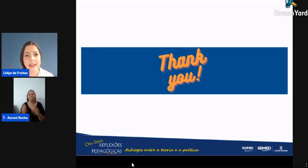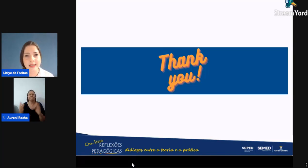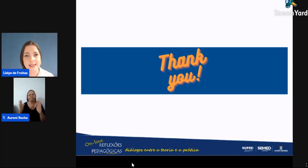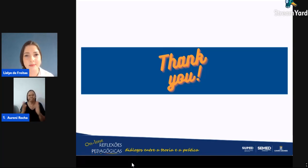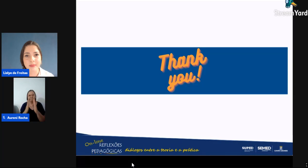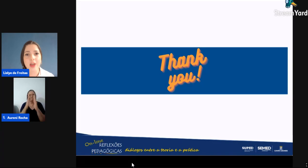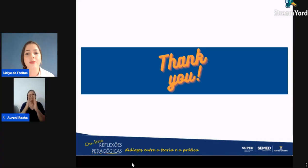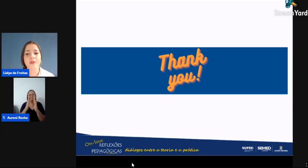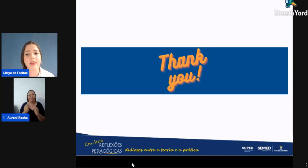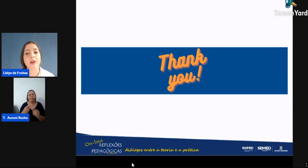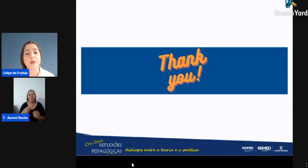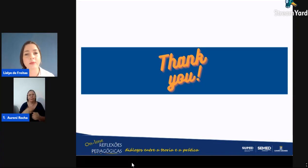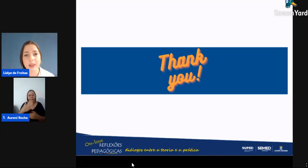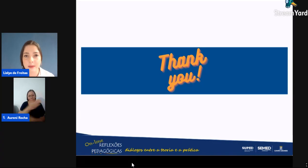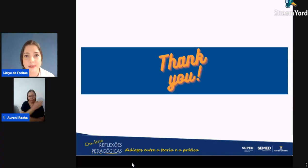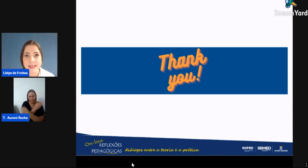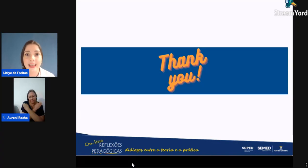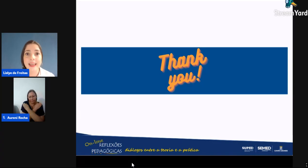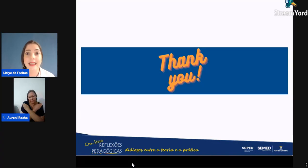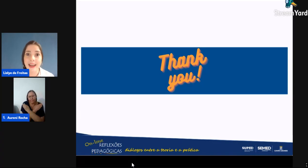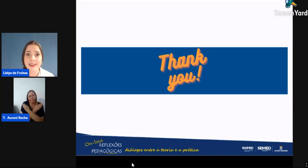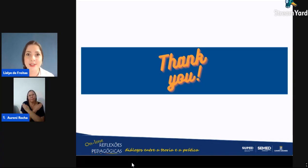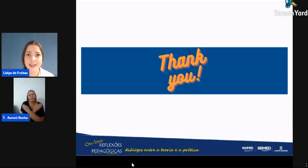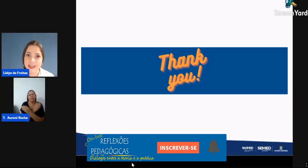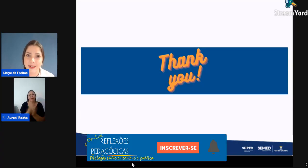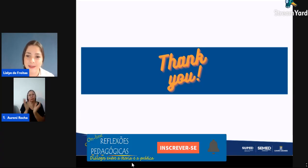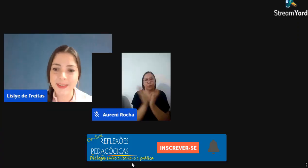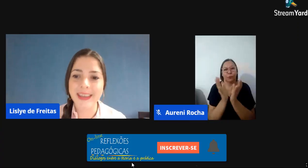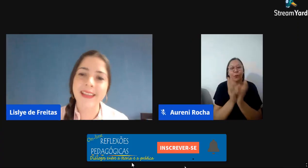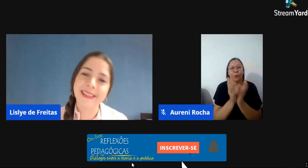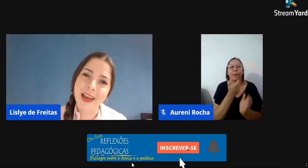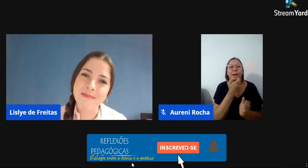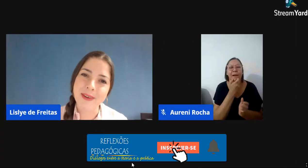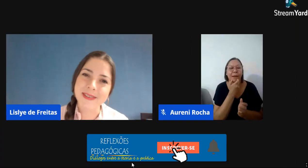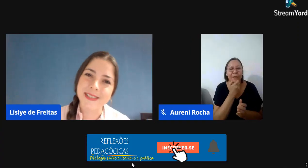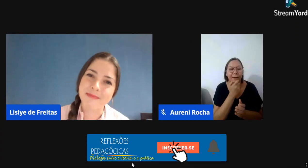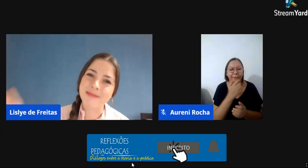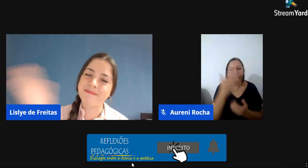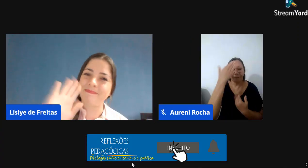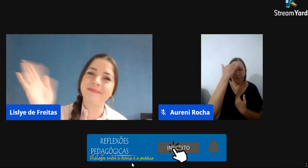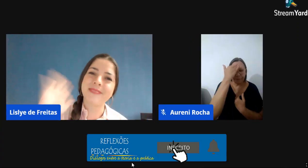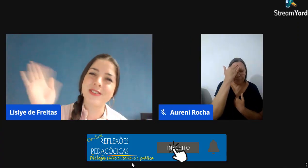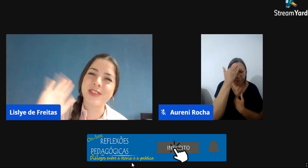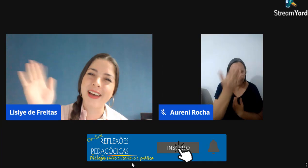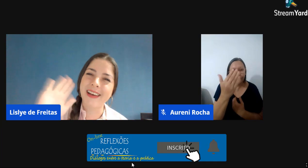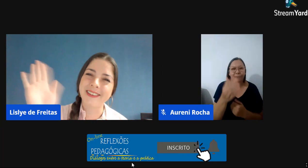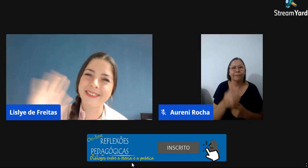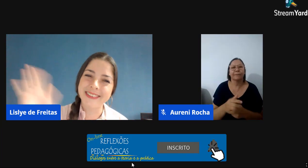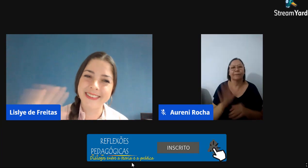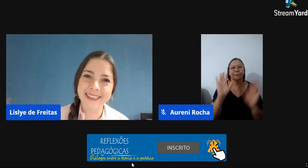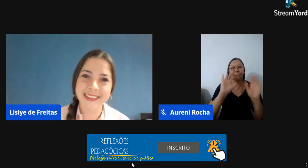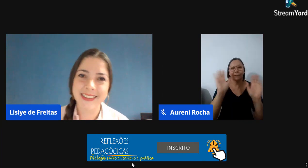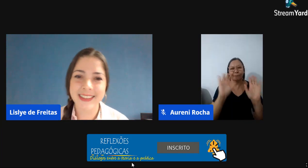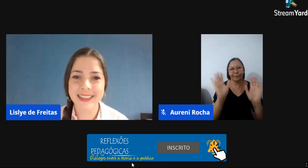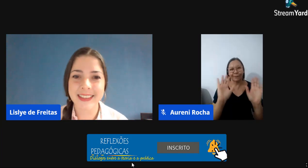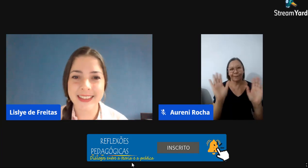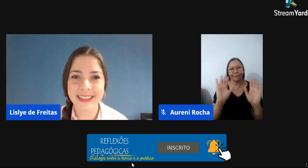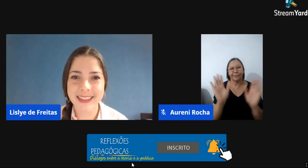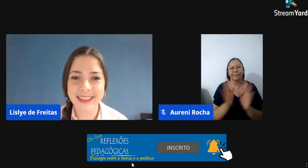língua inglesa. Fiquem com Deus, gratidão e até a próxima. Tchau!